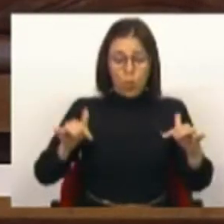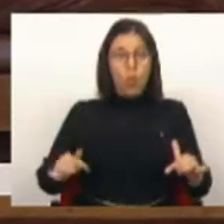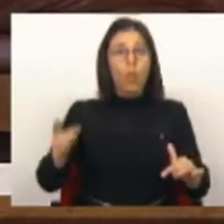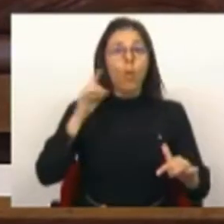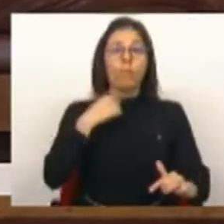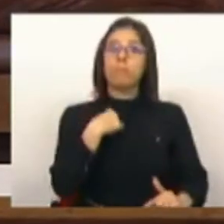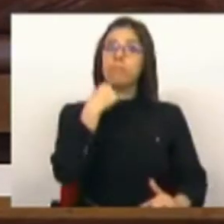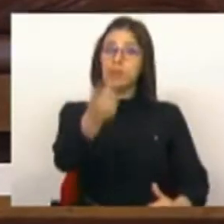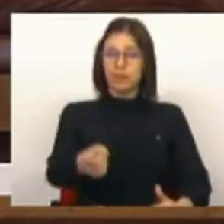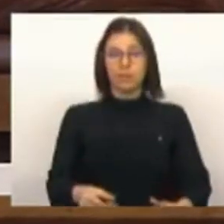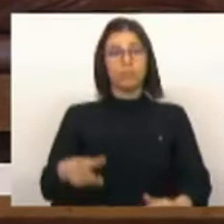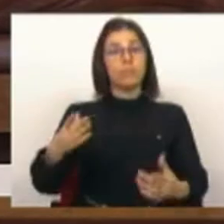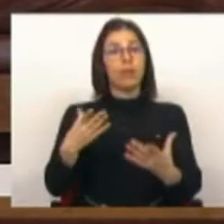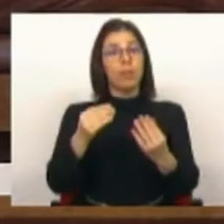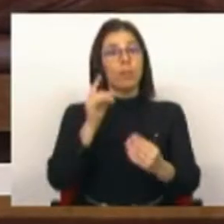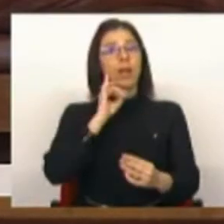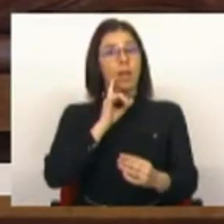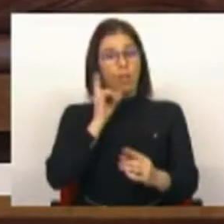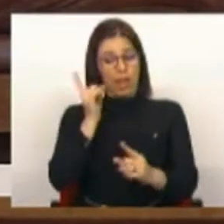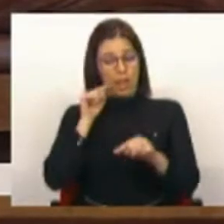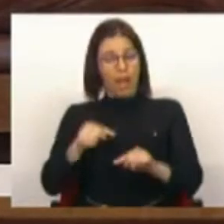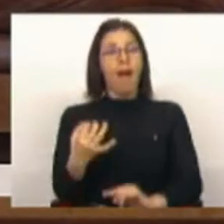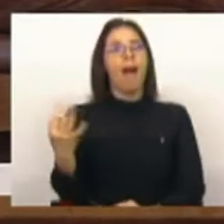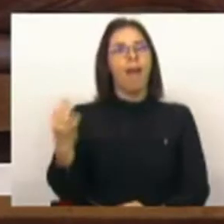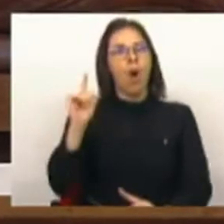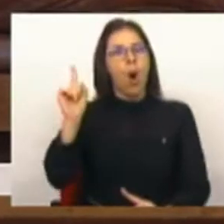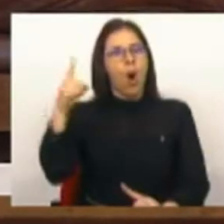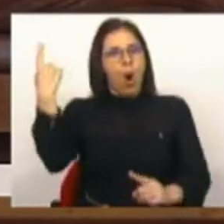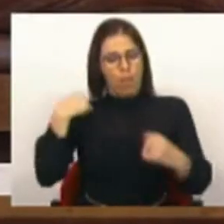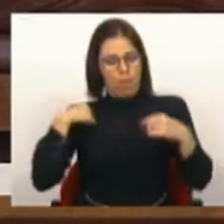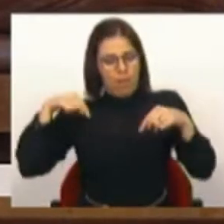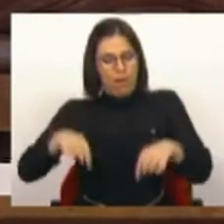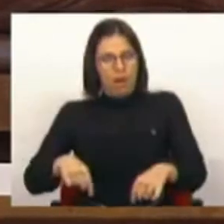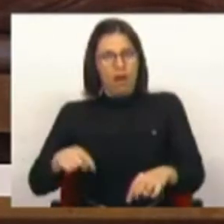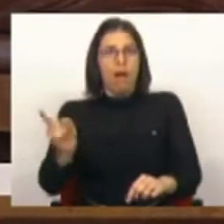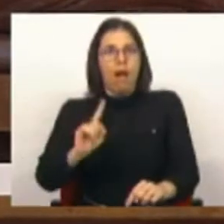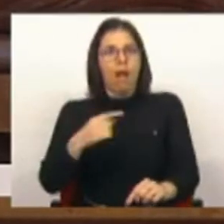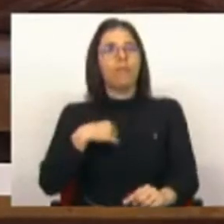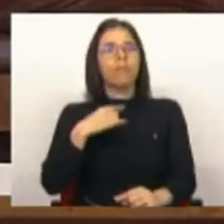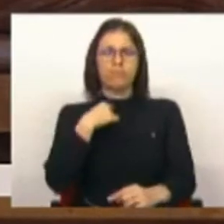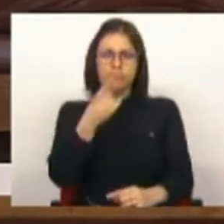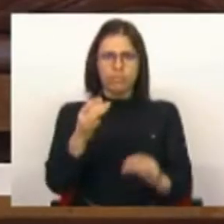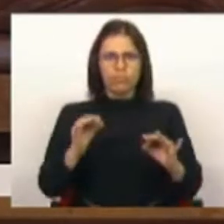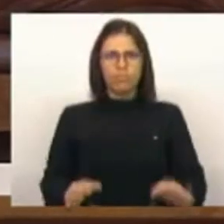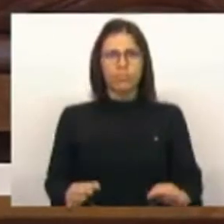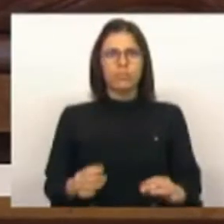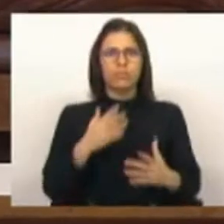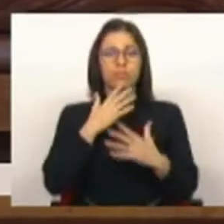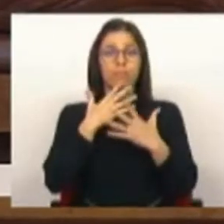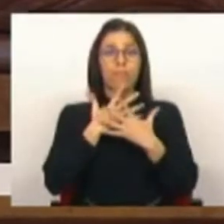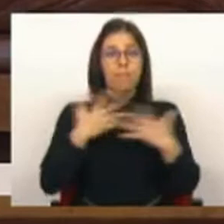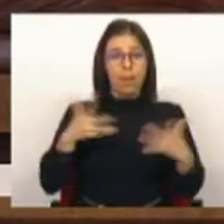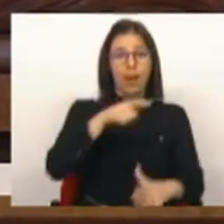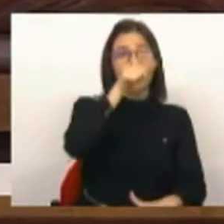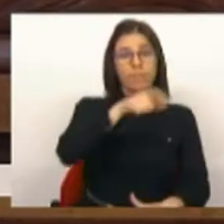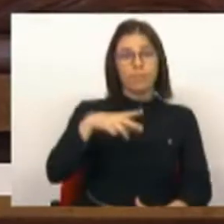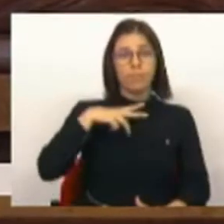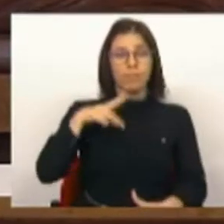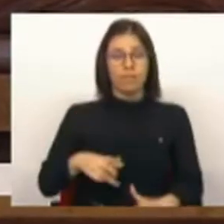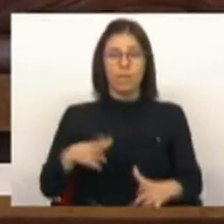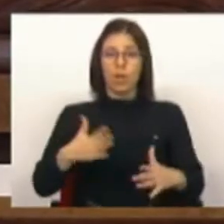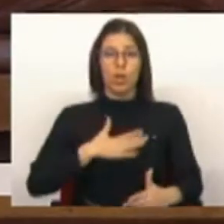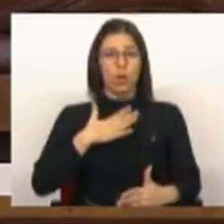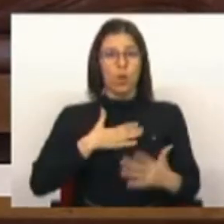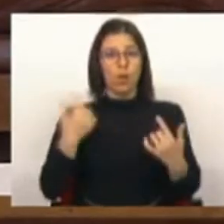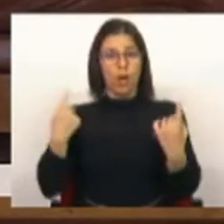dia de dizer que, por muito importante que seja, não deveríamos estar aqui e arrisco-me a dizer, uma grande maioria dos portugueses não